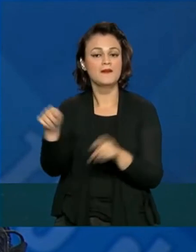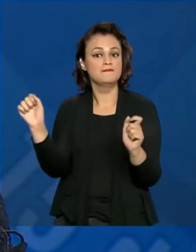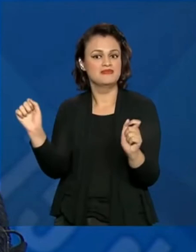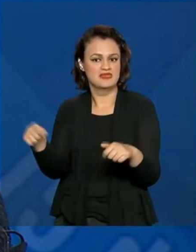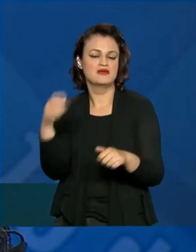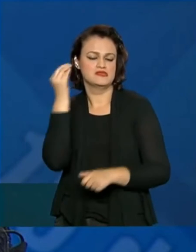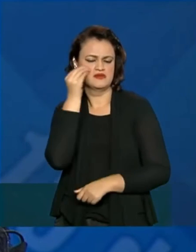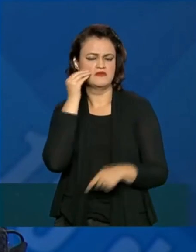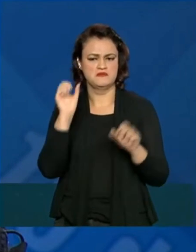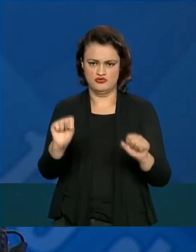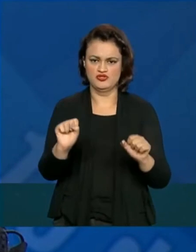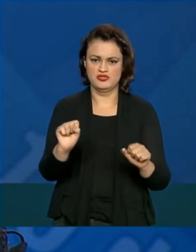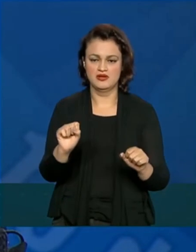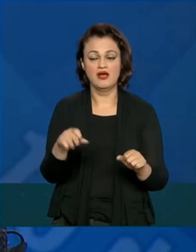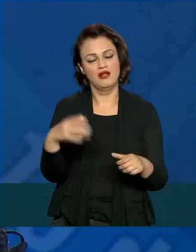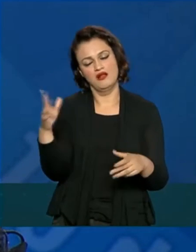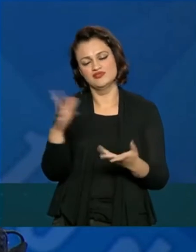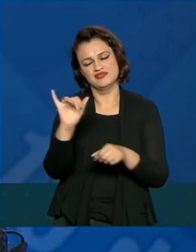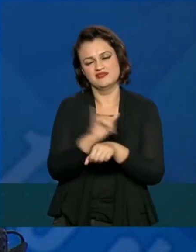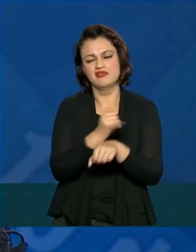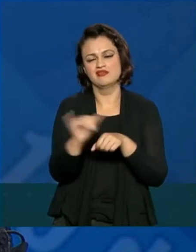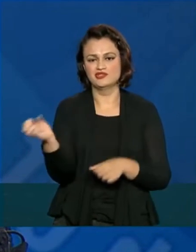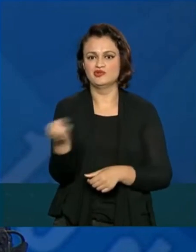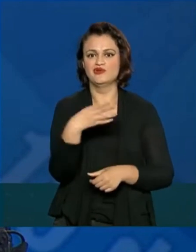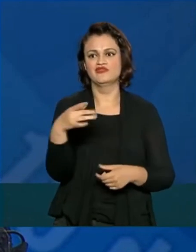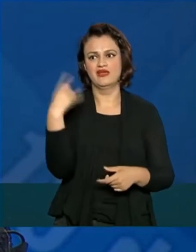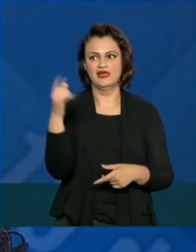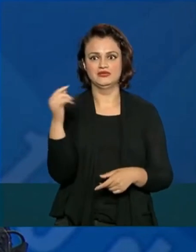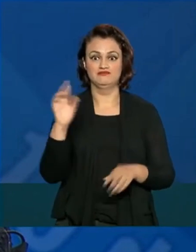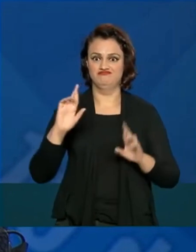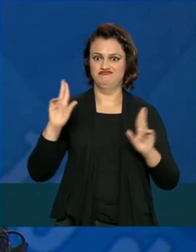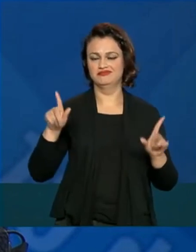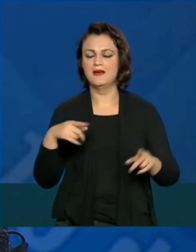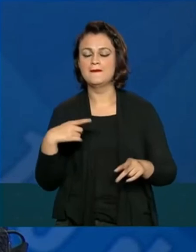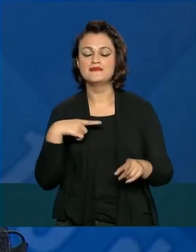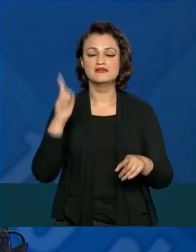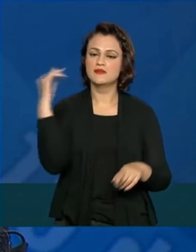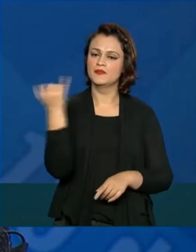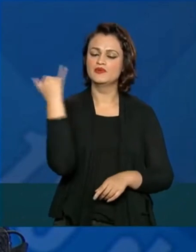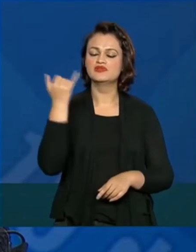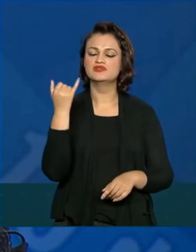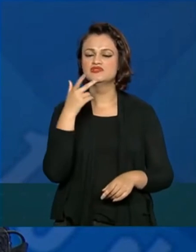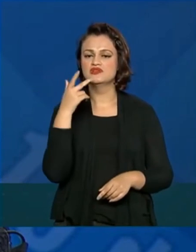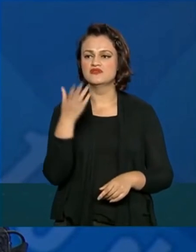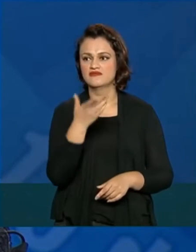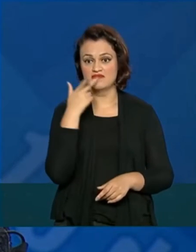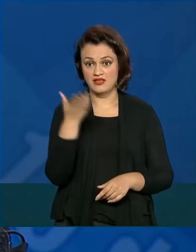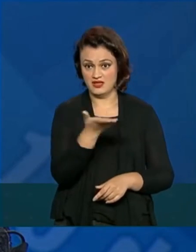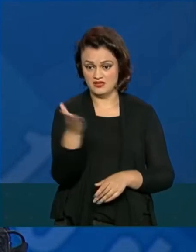os exames. Claro que o novo plano ele é um pouco mais ousado, mas é importante frisar que a população não